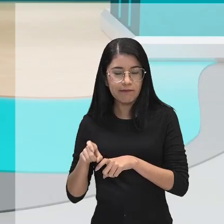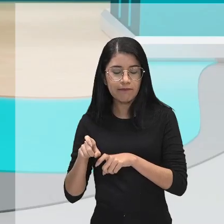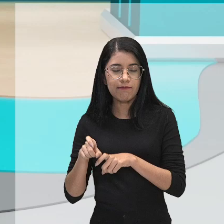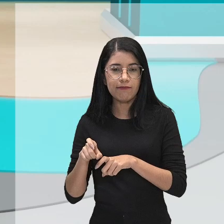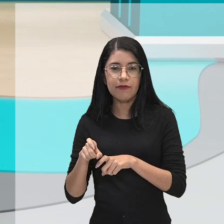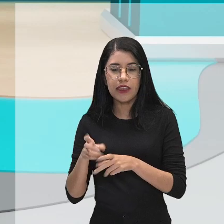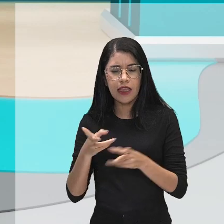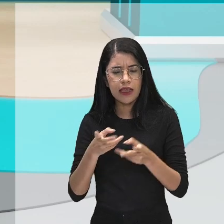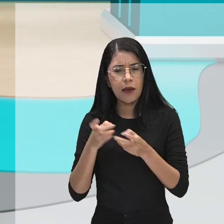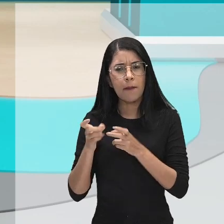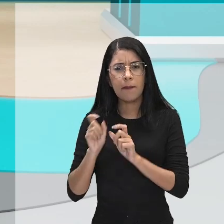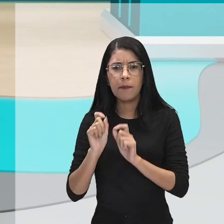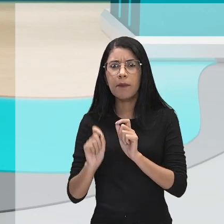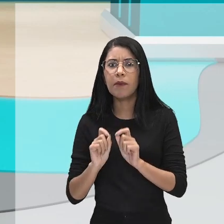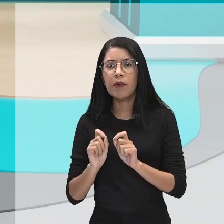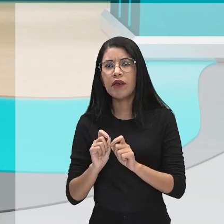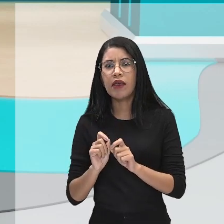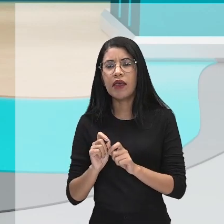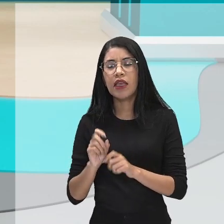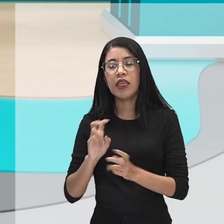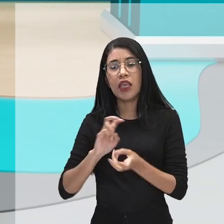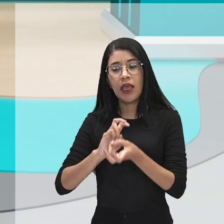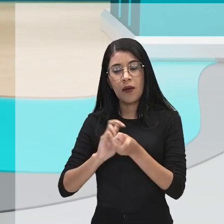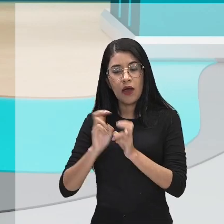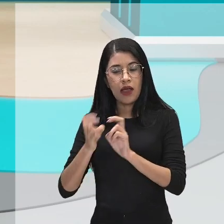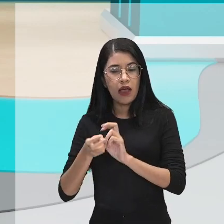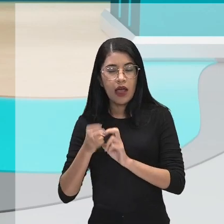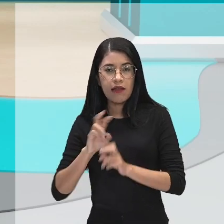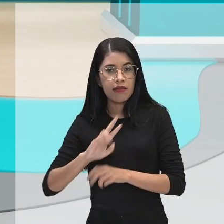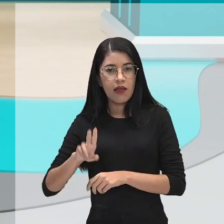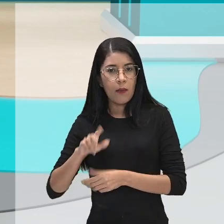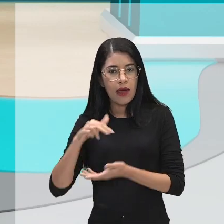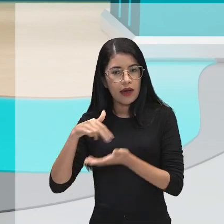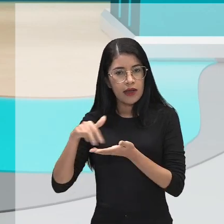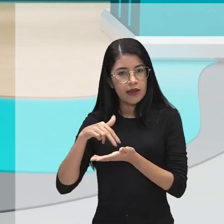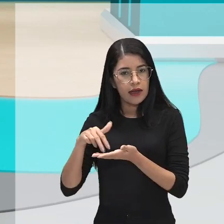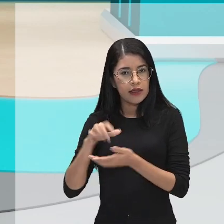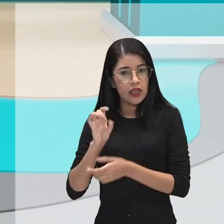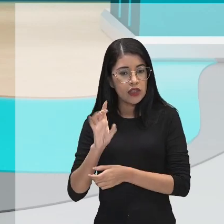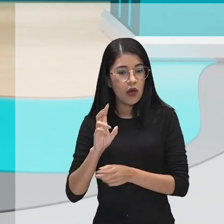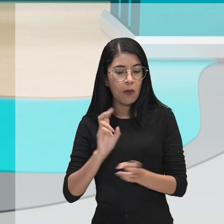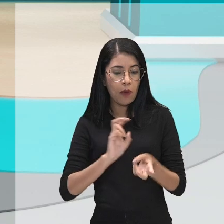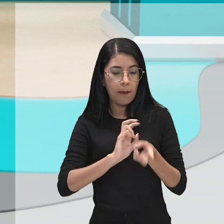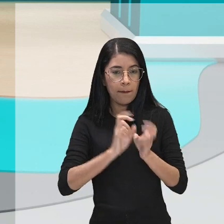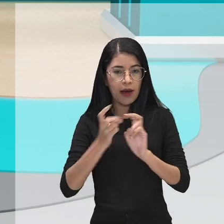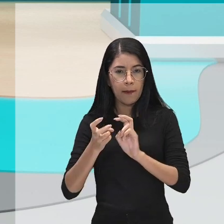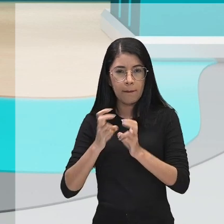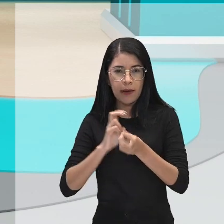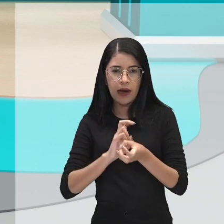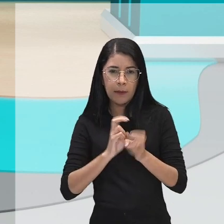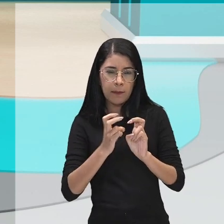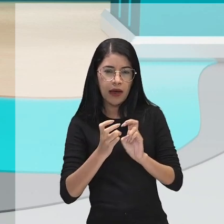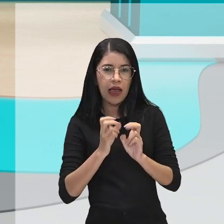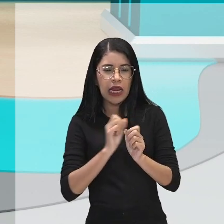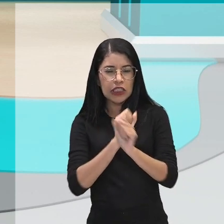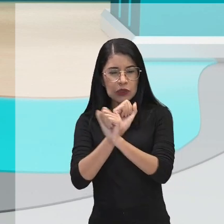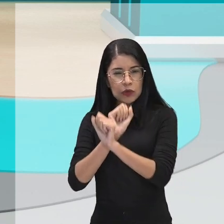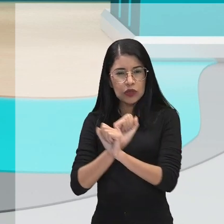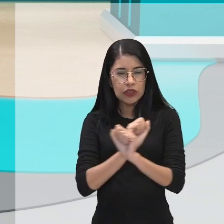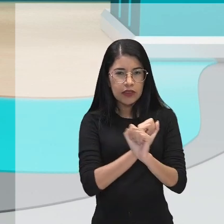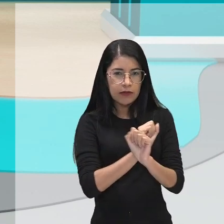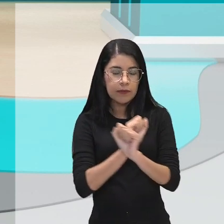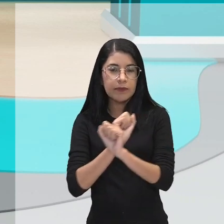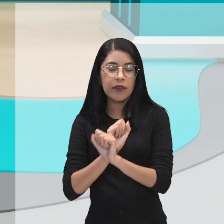eles perceberam que a capoeira não era uma dança, e sim uma luta marcial de defesa, eles